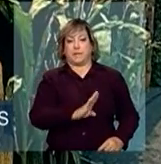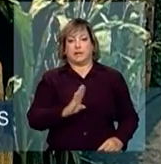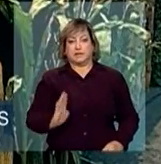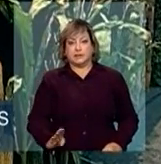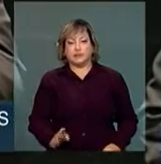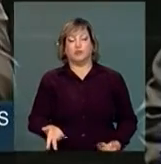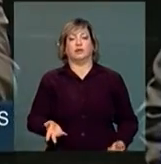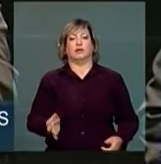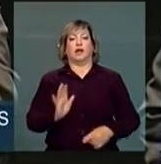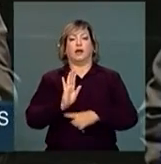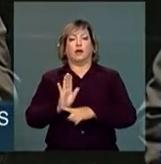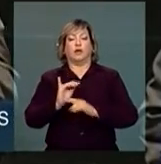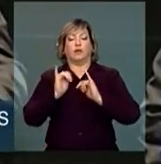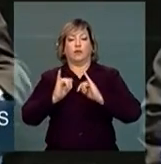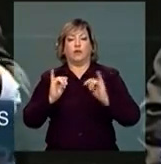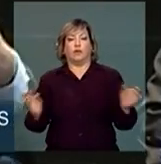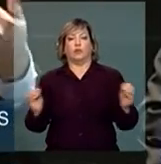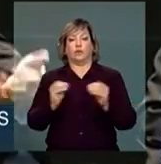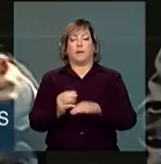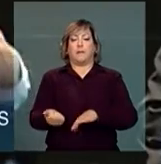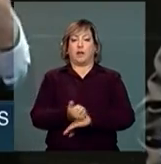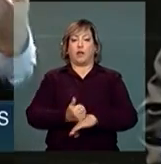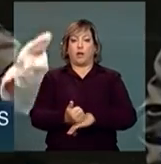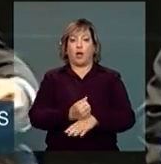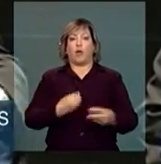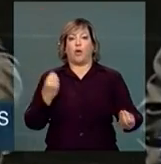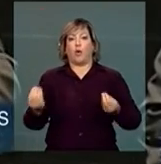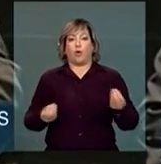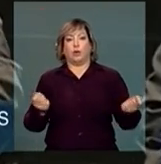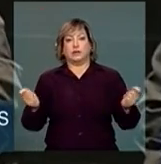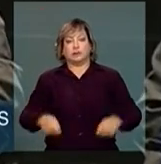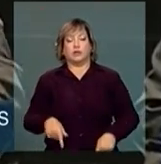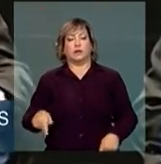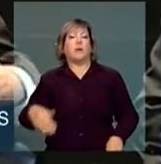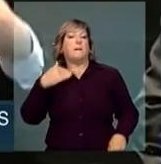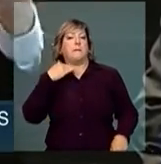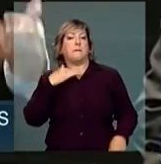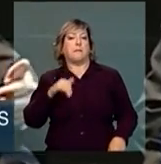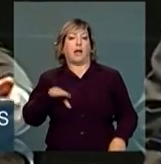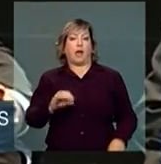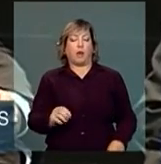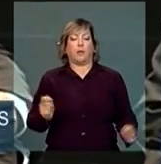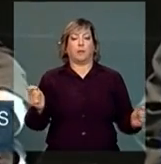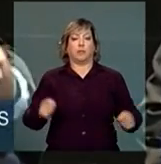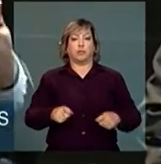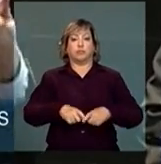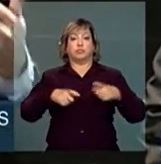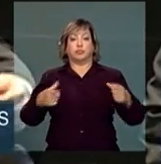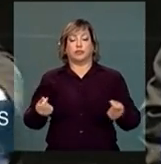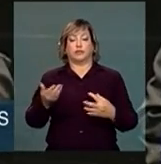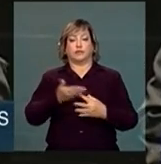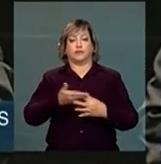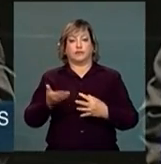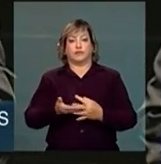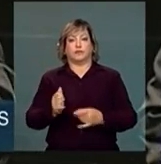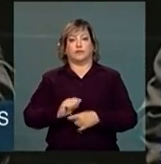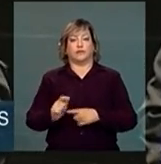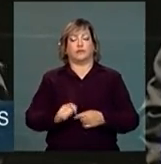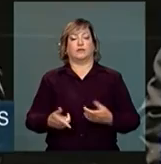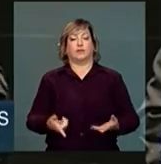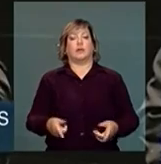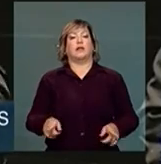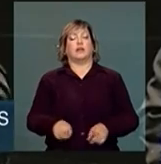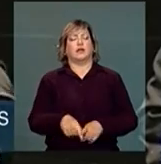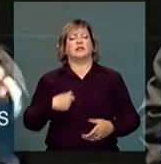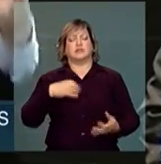Brasil, visando melhorar as condições do banco, poder ampliar o financiamento, eu tenho certeza de que o INCRA estará